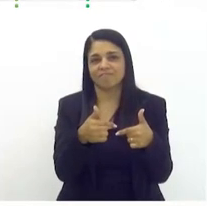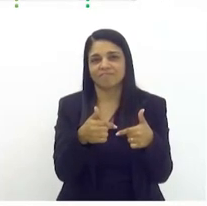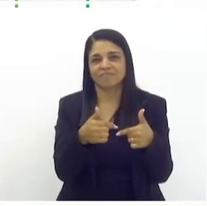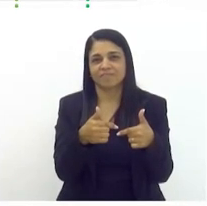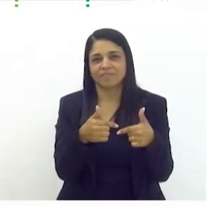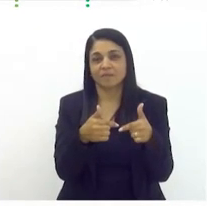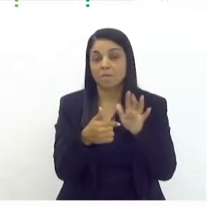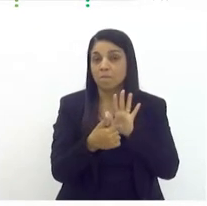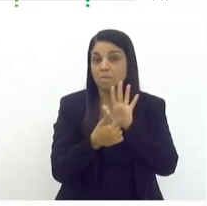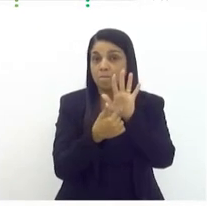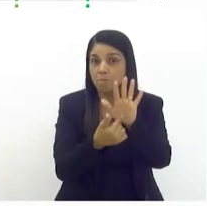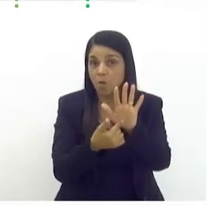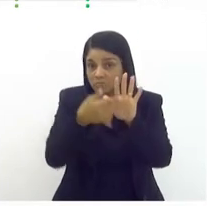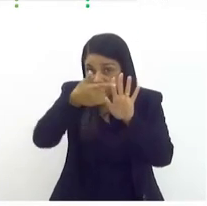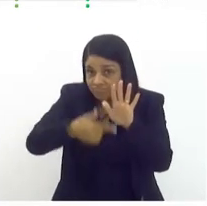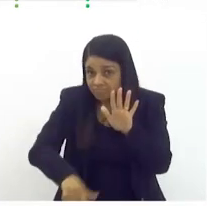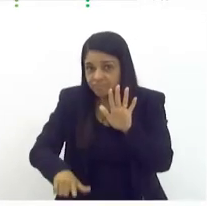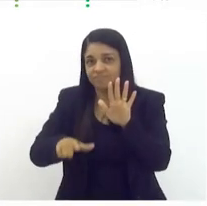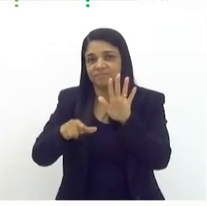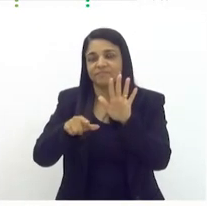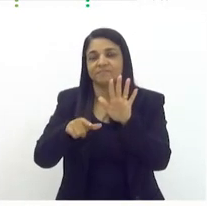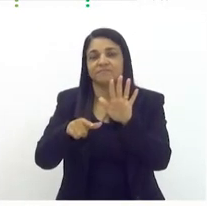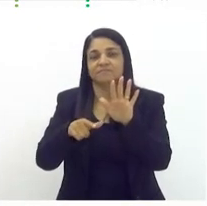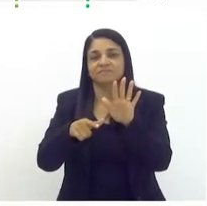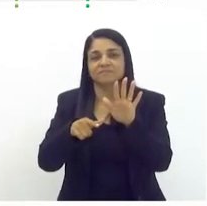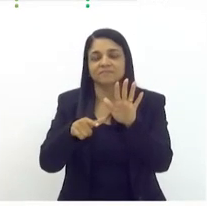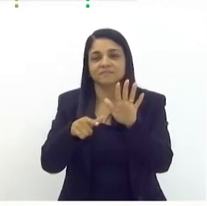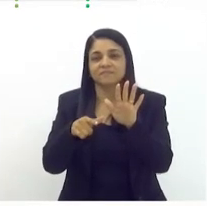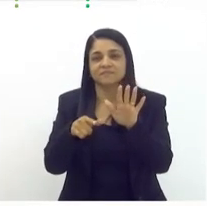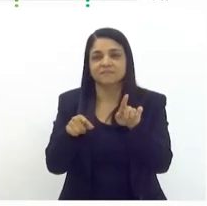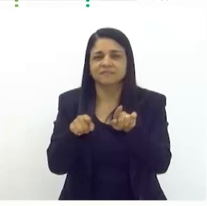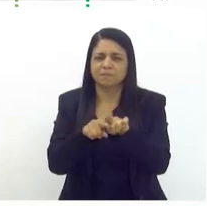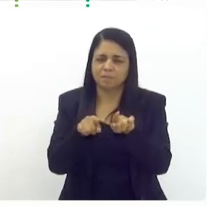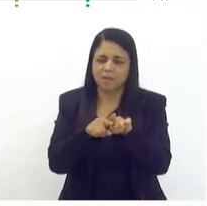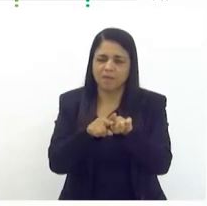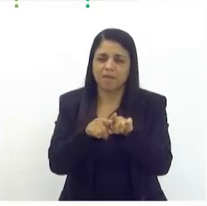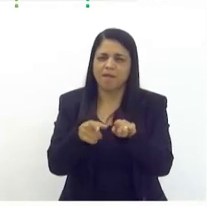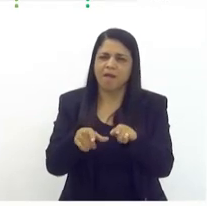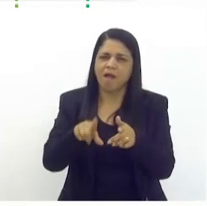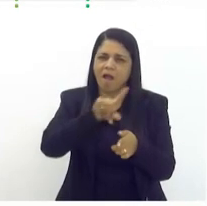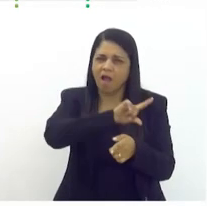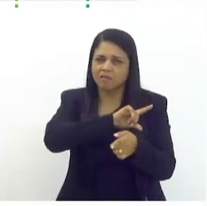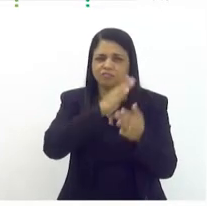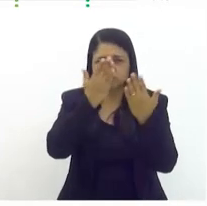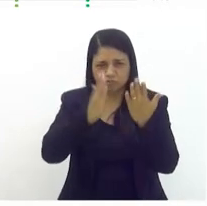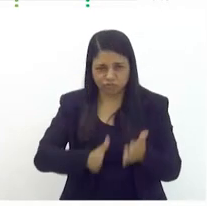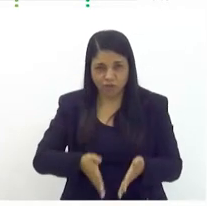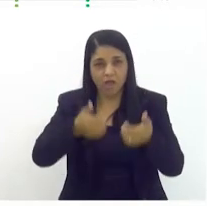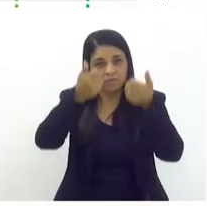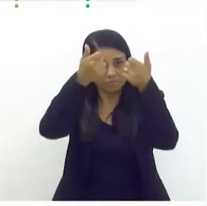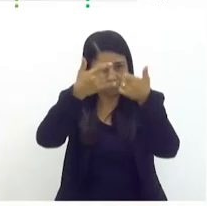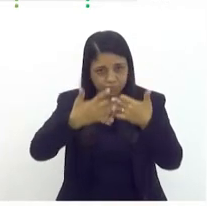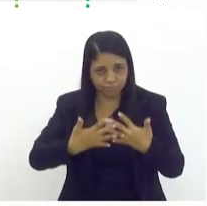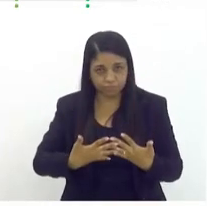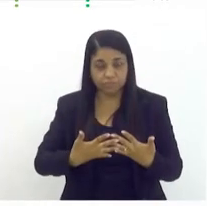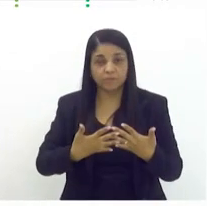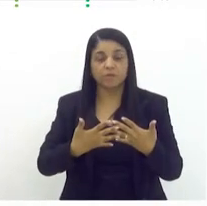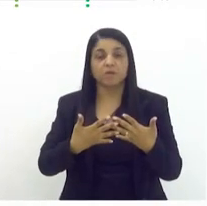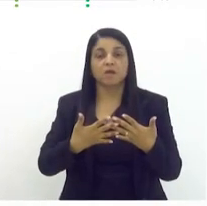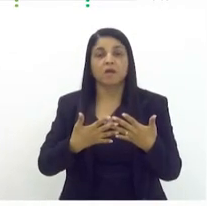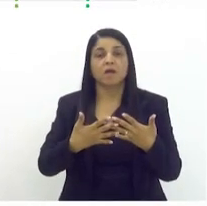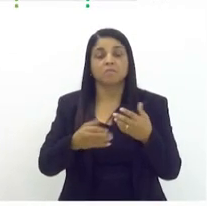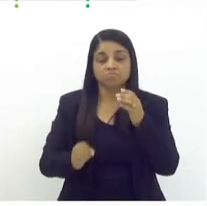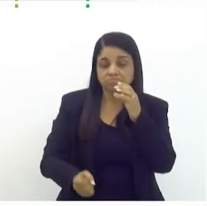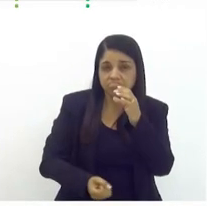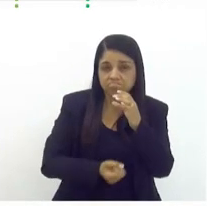destaca ainda que a partir também já se falou isso no primeiro painel a partir da